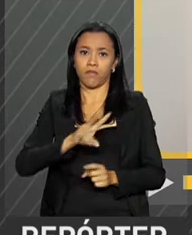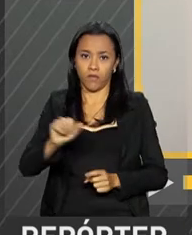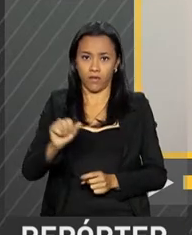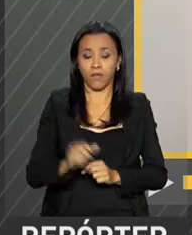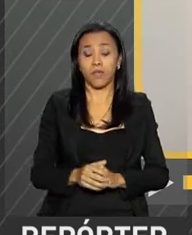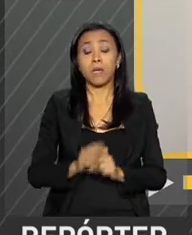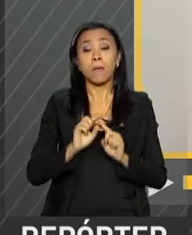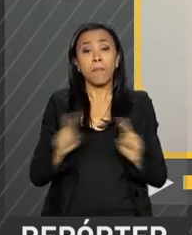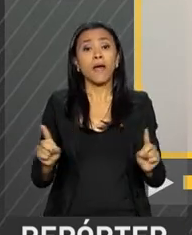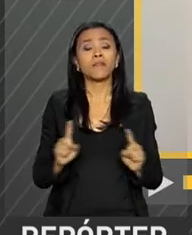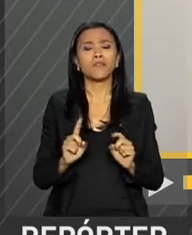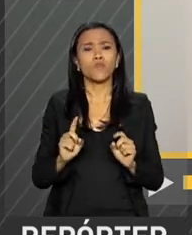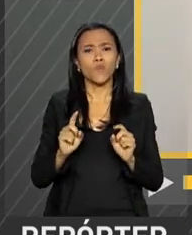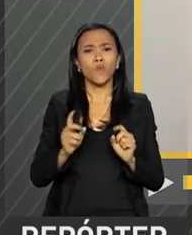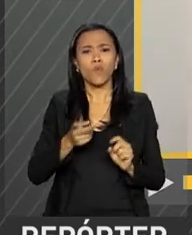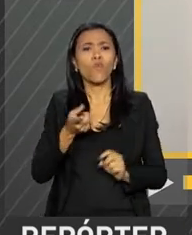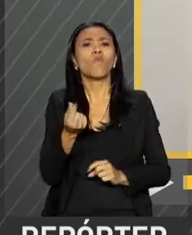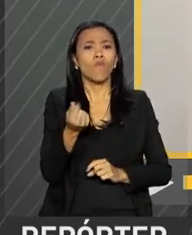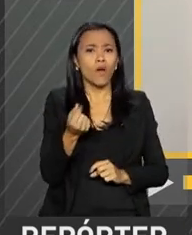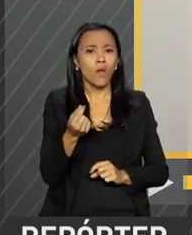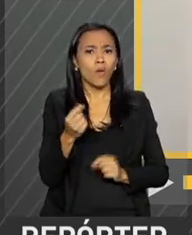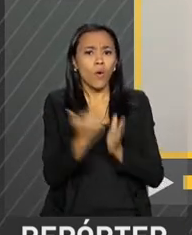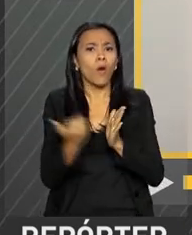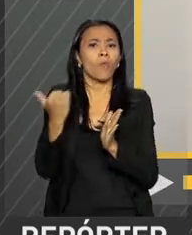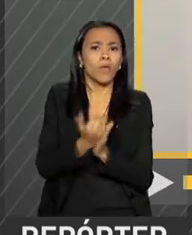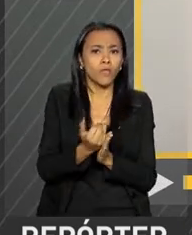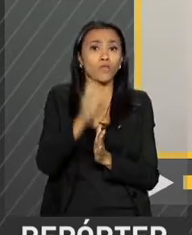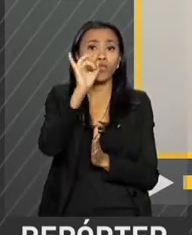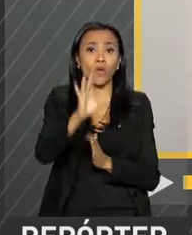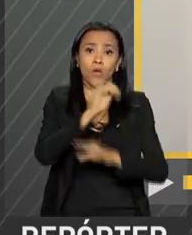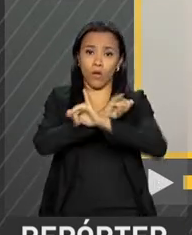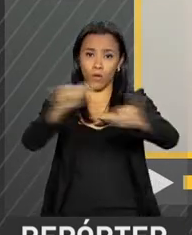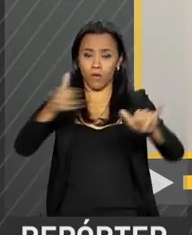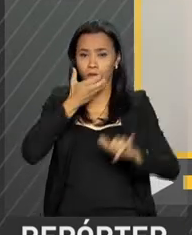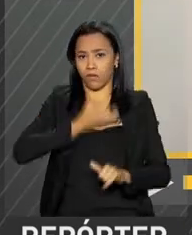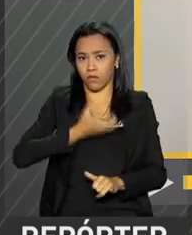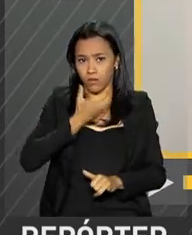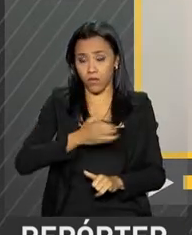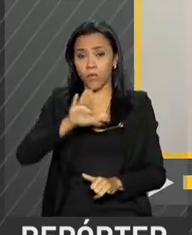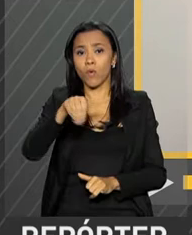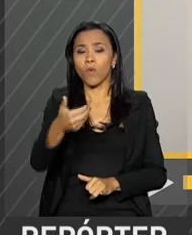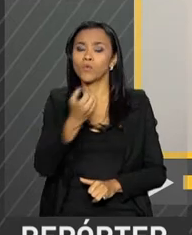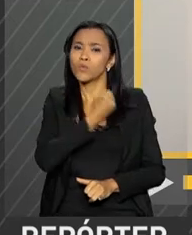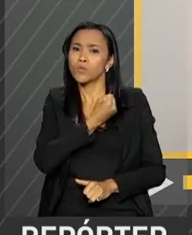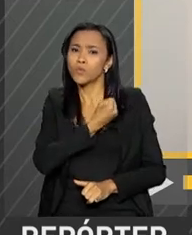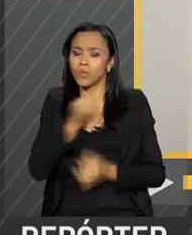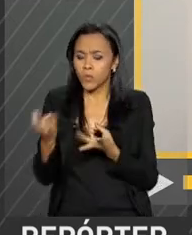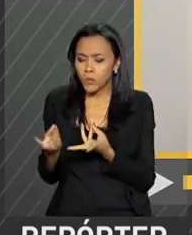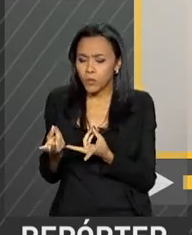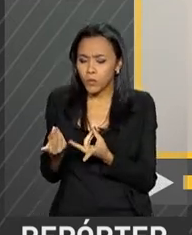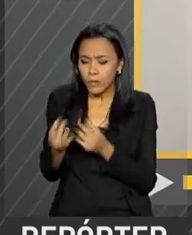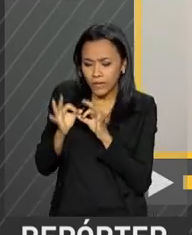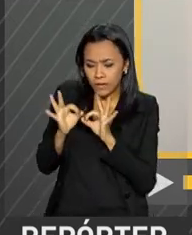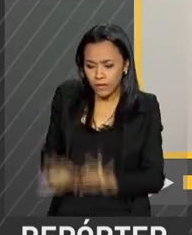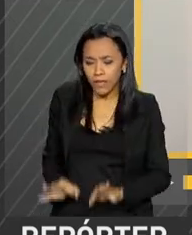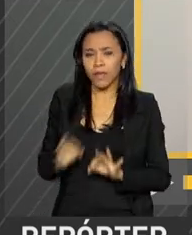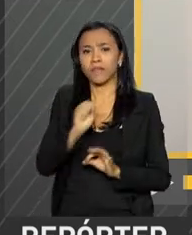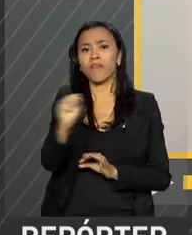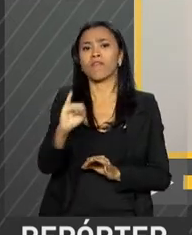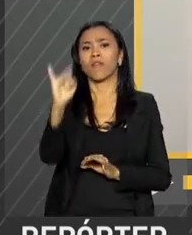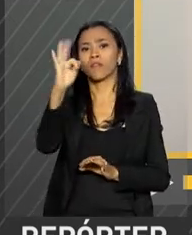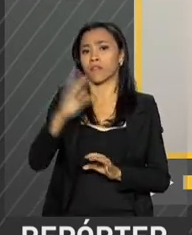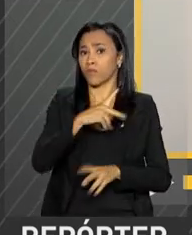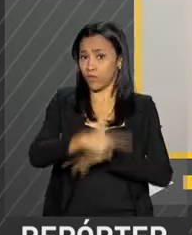valor definitivo só será conhecido em dezembro quando nós teremos um número mais preciso sobre a inflação de